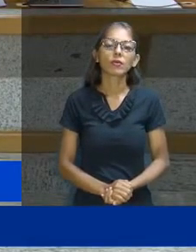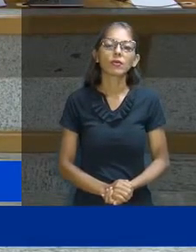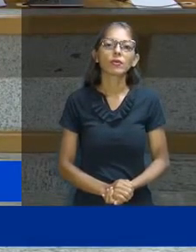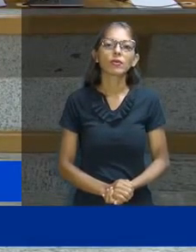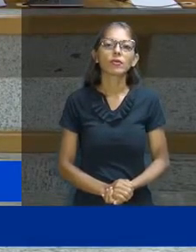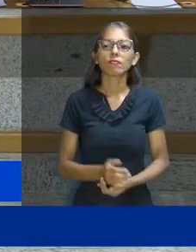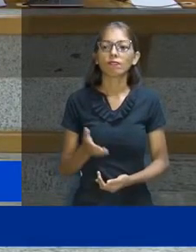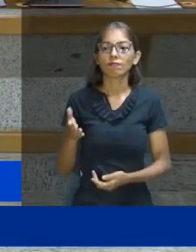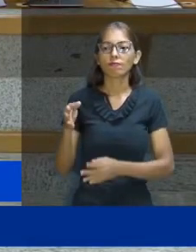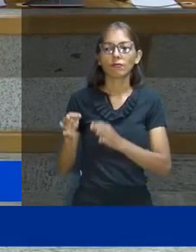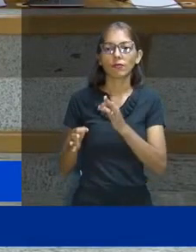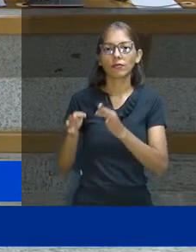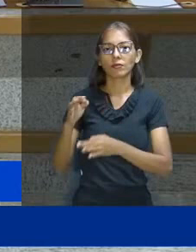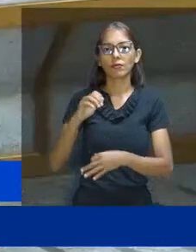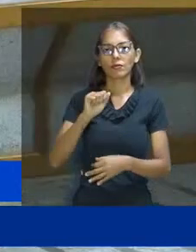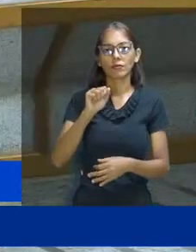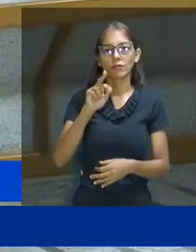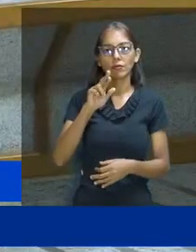A juíza Ariadne.